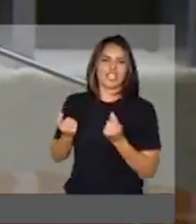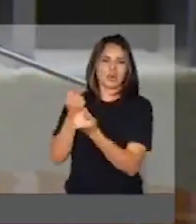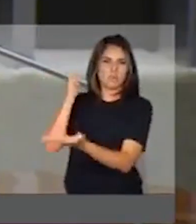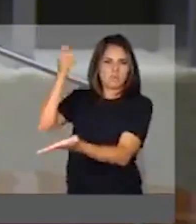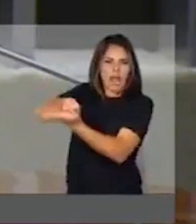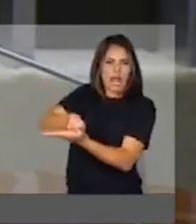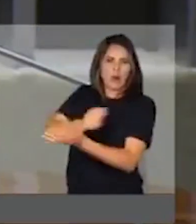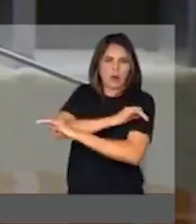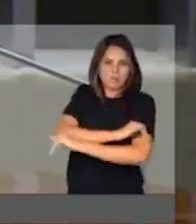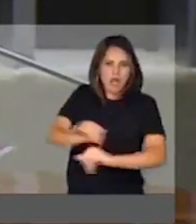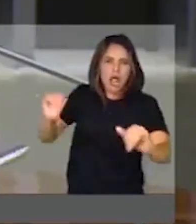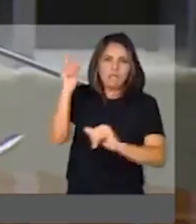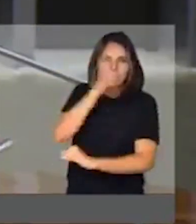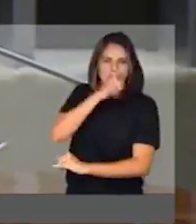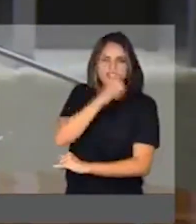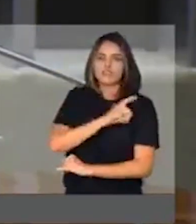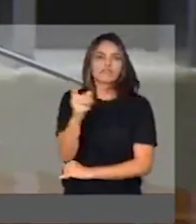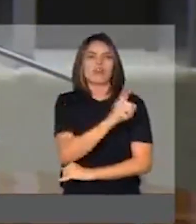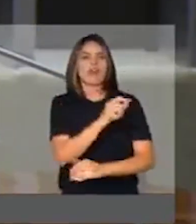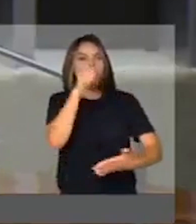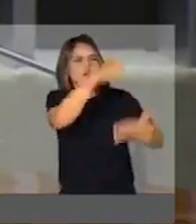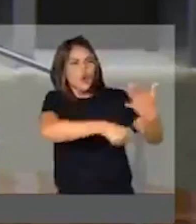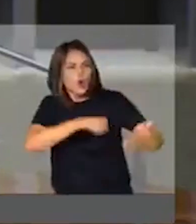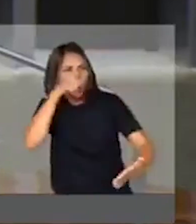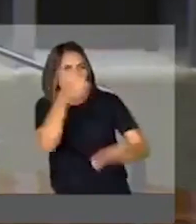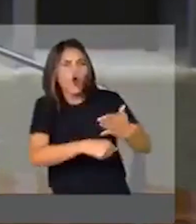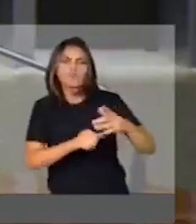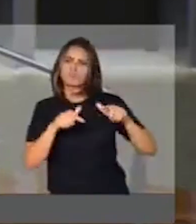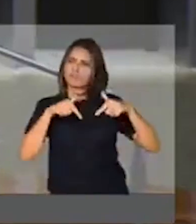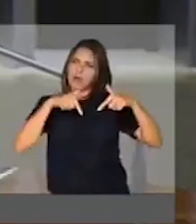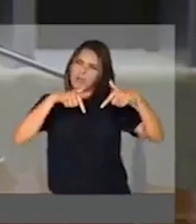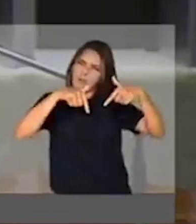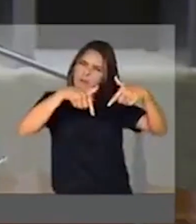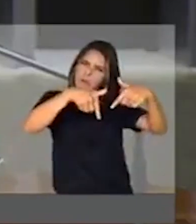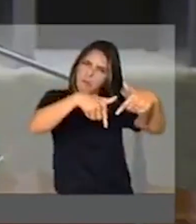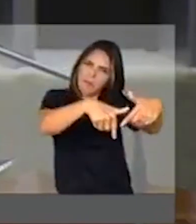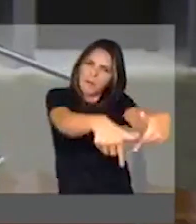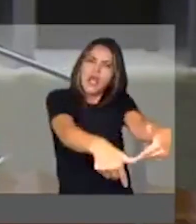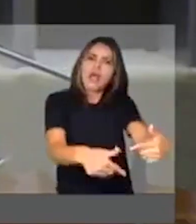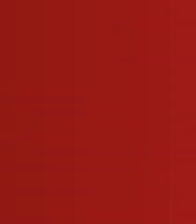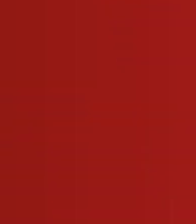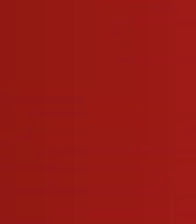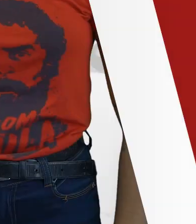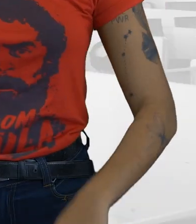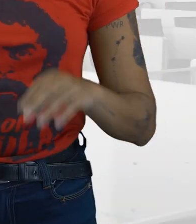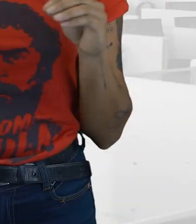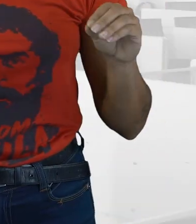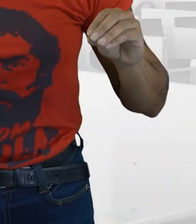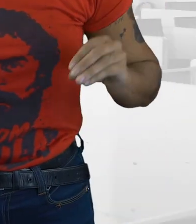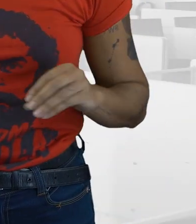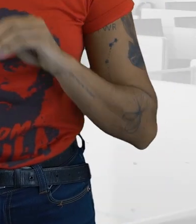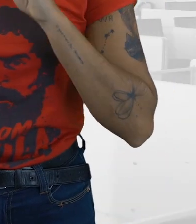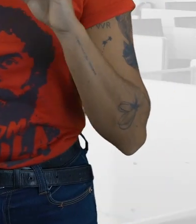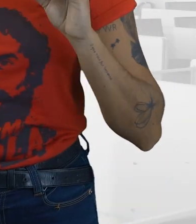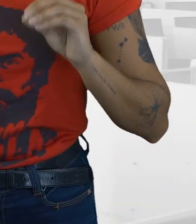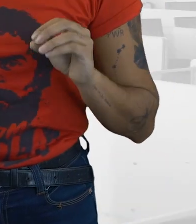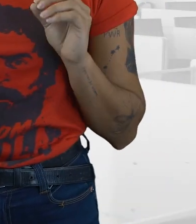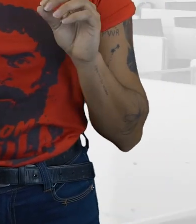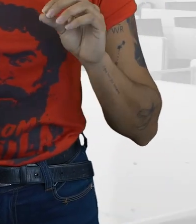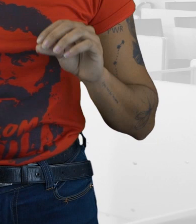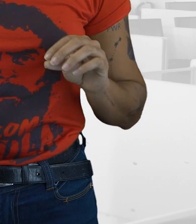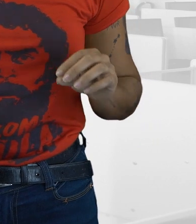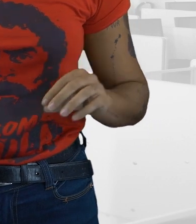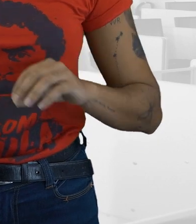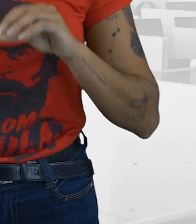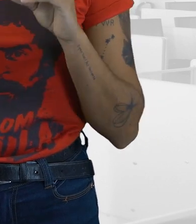na luta, construímos no enfrentamento, construímos na representação. Em nota, a direção do Partido